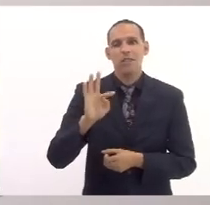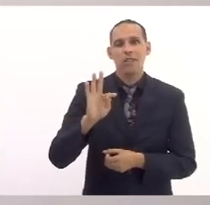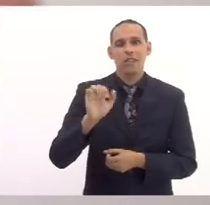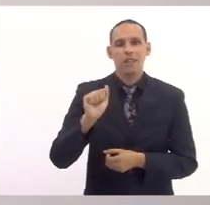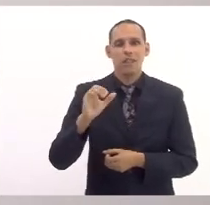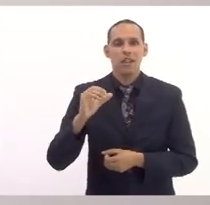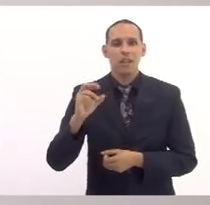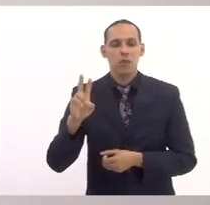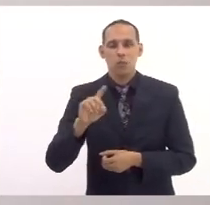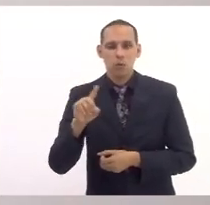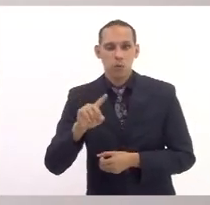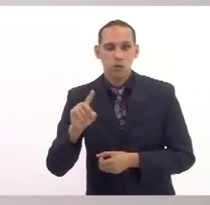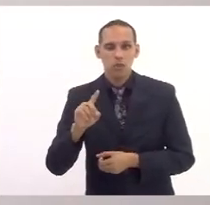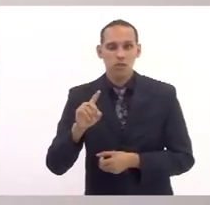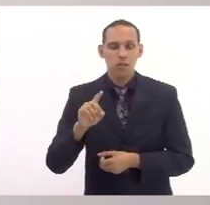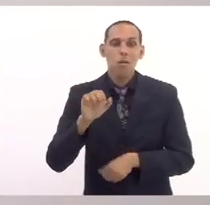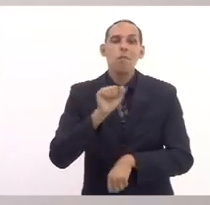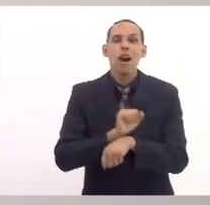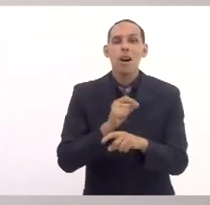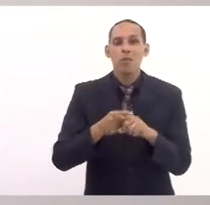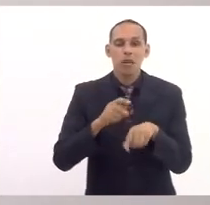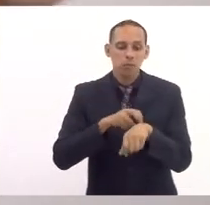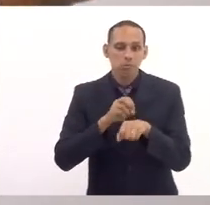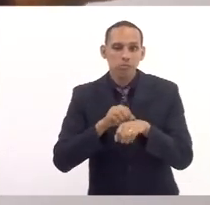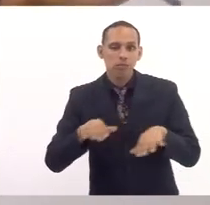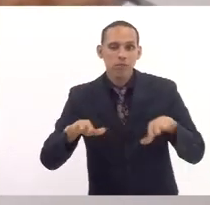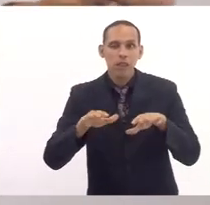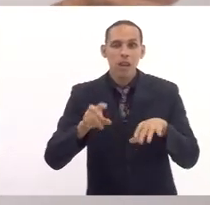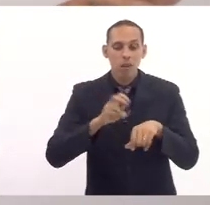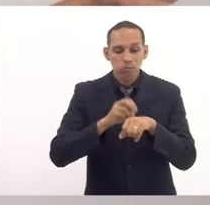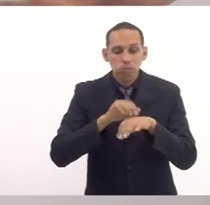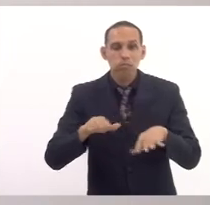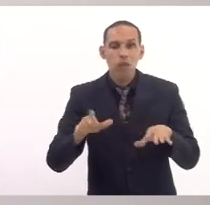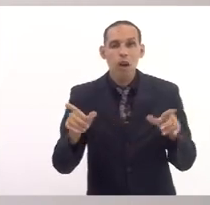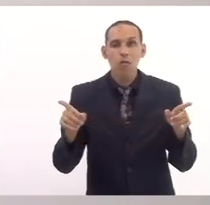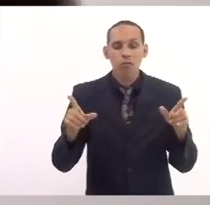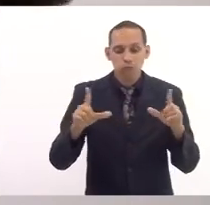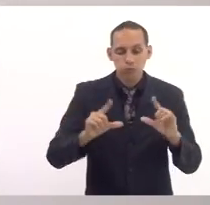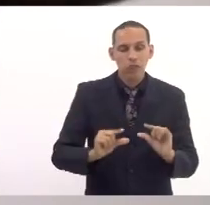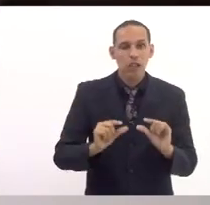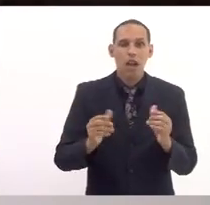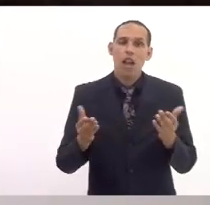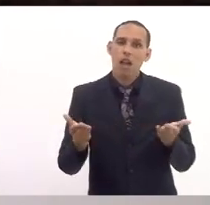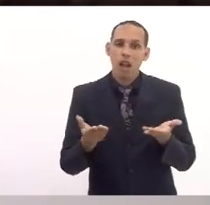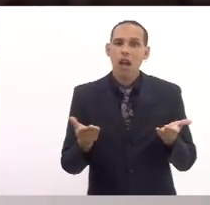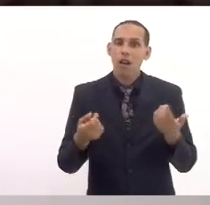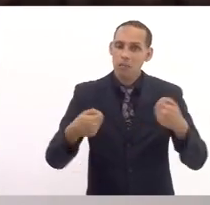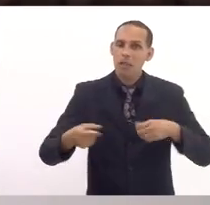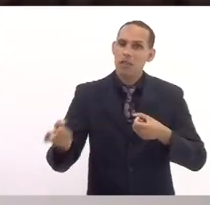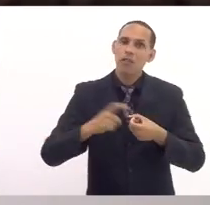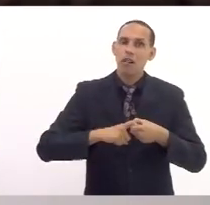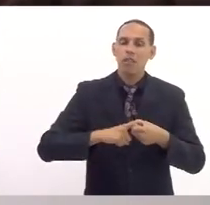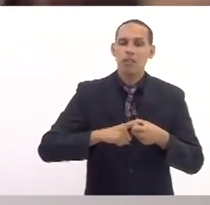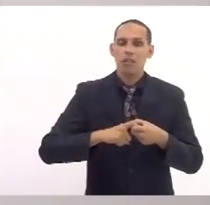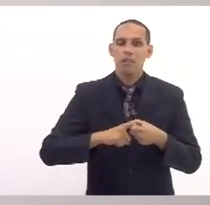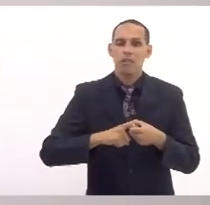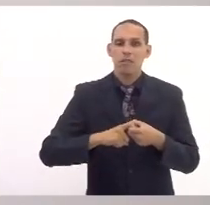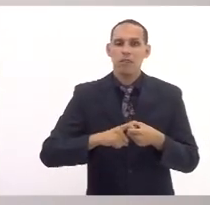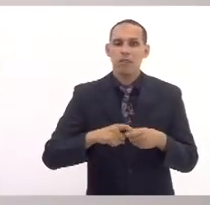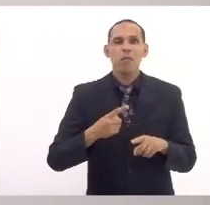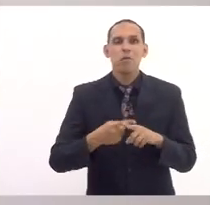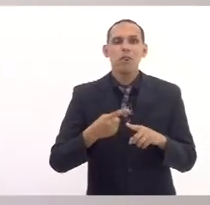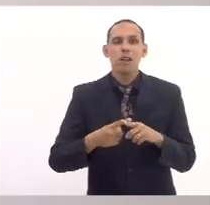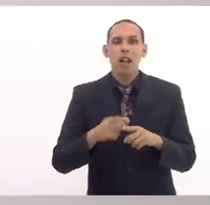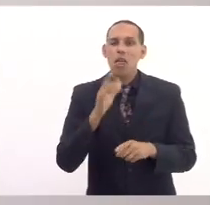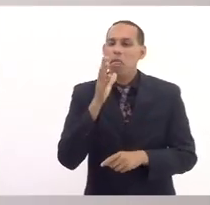sido suspenso devido à pandemia. A pandemia acabou, então o trem expresso tem que voltar. Porque é